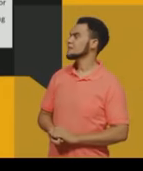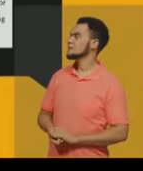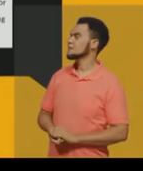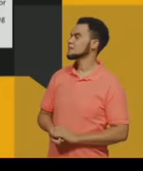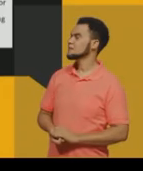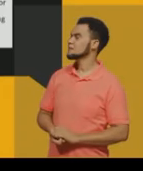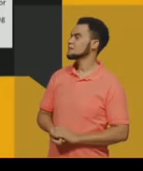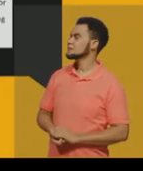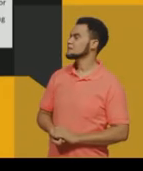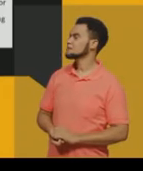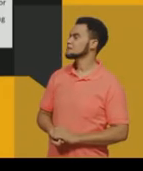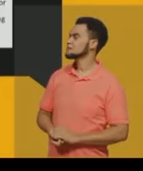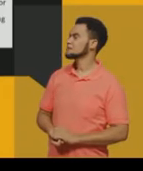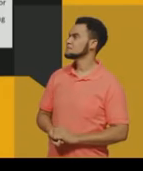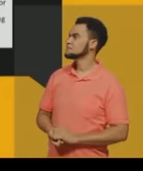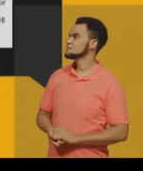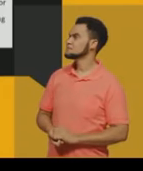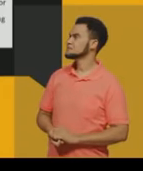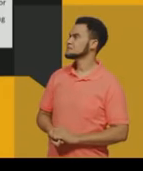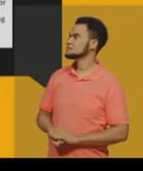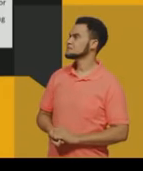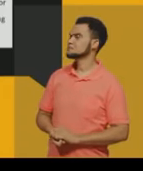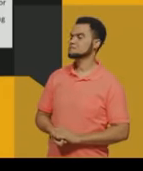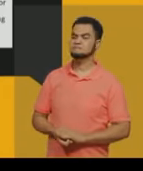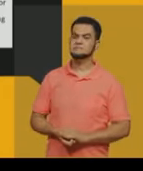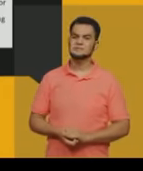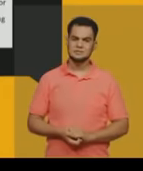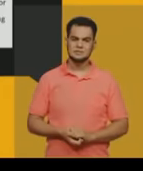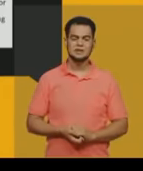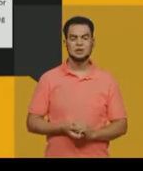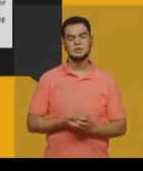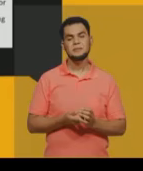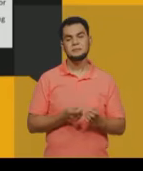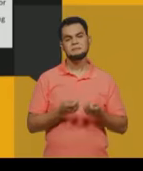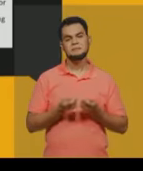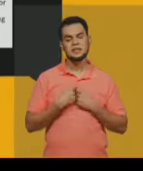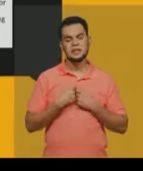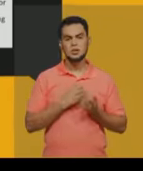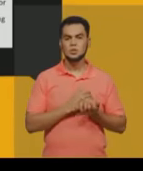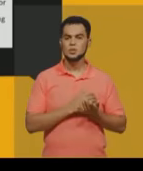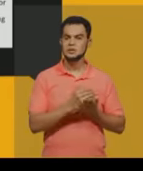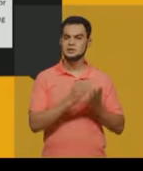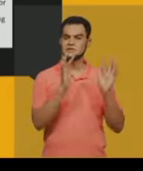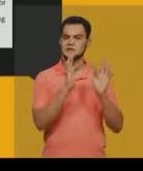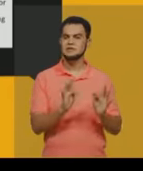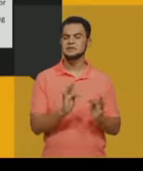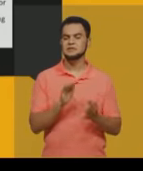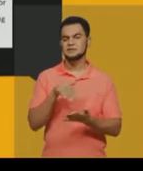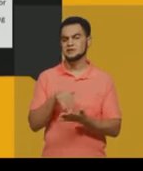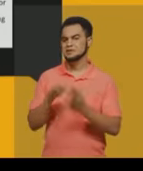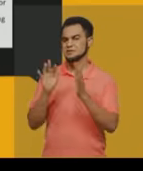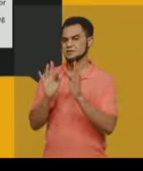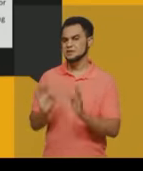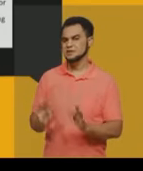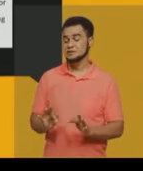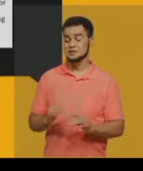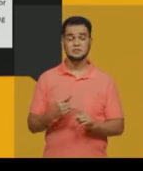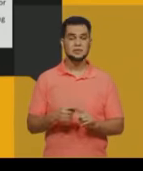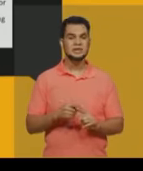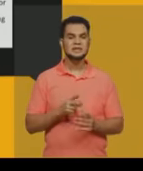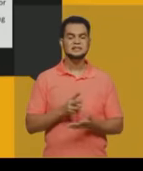um meio feliz e um início feliz. Então ele fala aqui, é interessante, que o final sempre